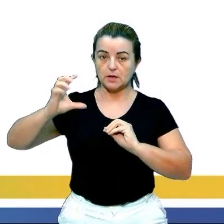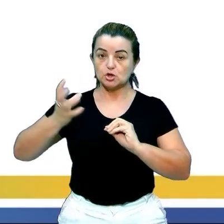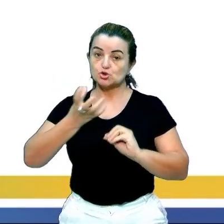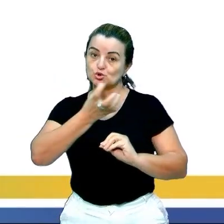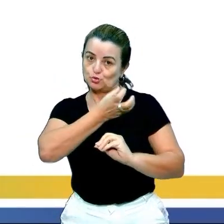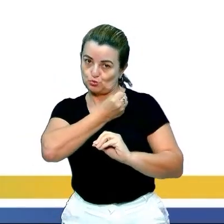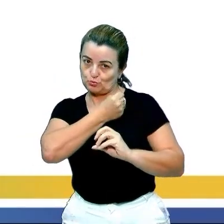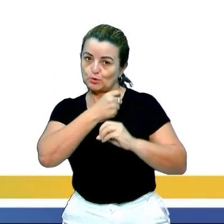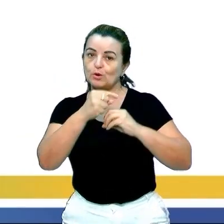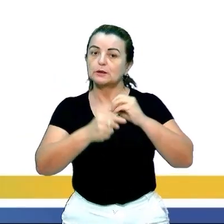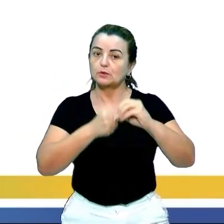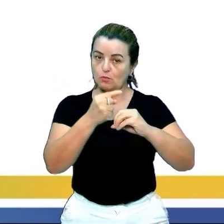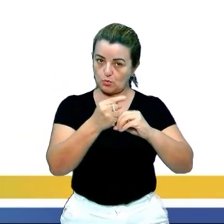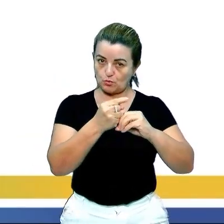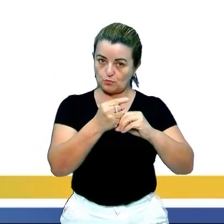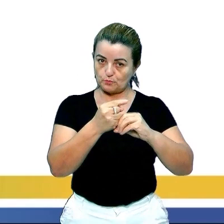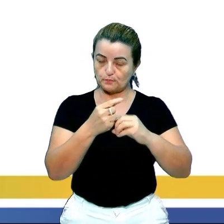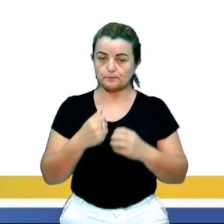ok?